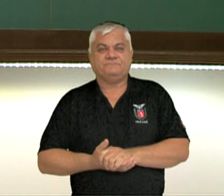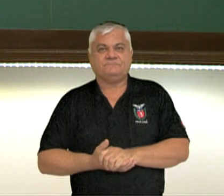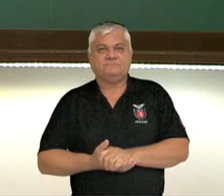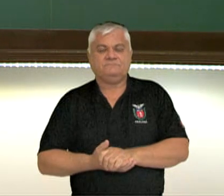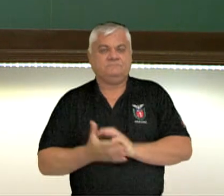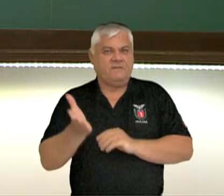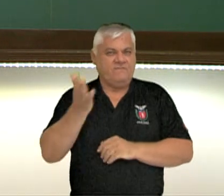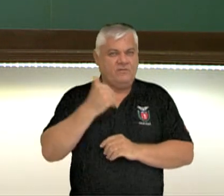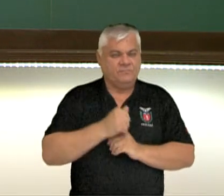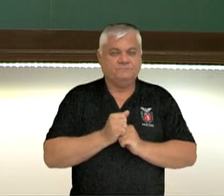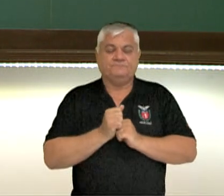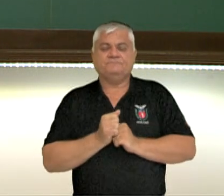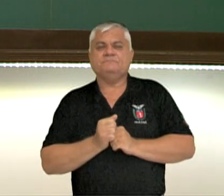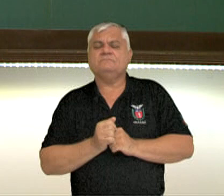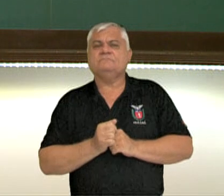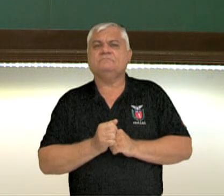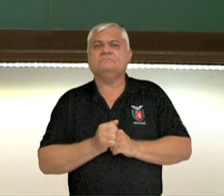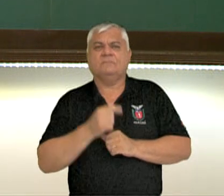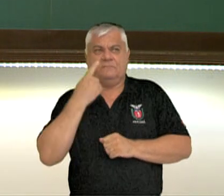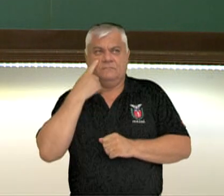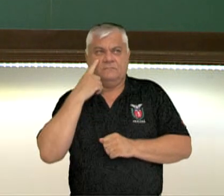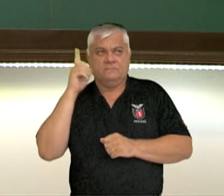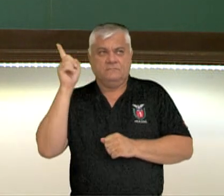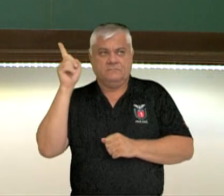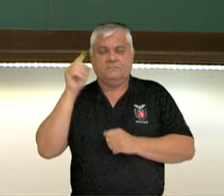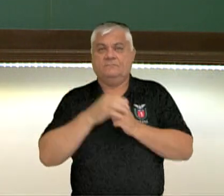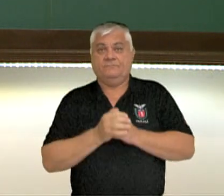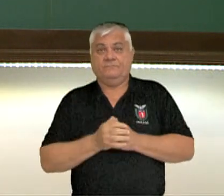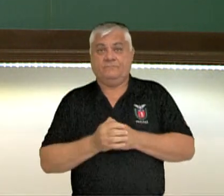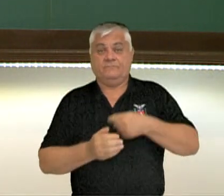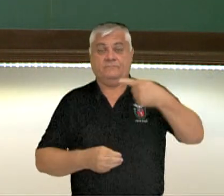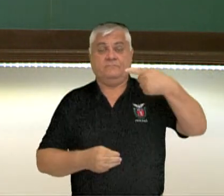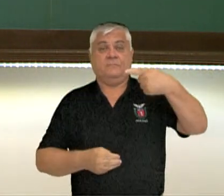Vamos lá então, pessoal? Aqui nós vamos